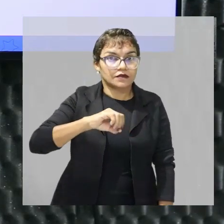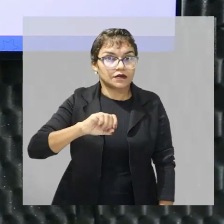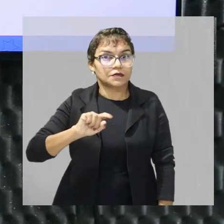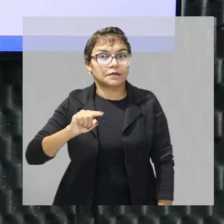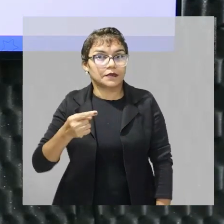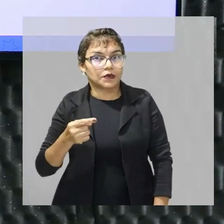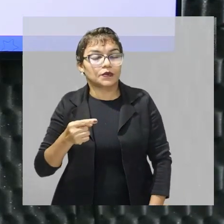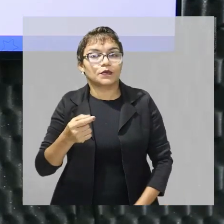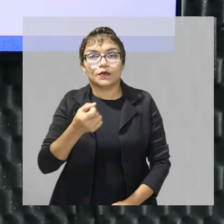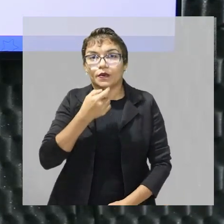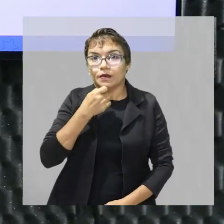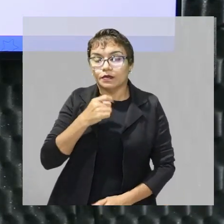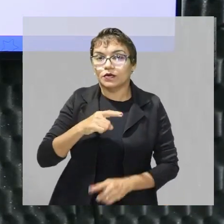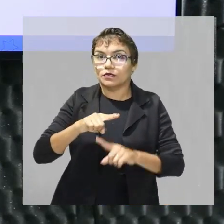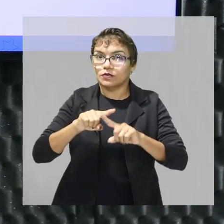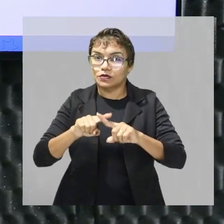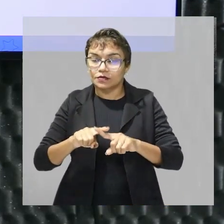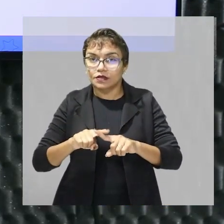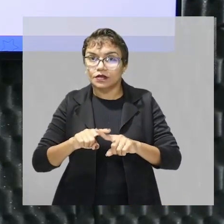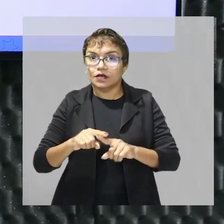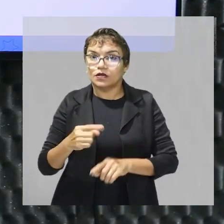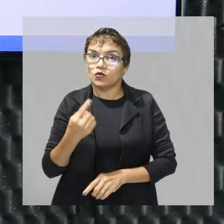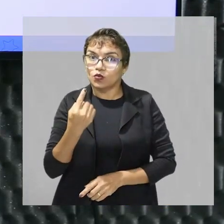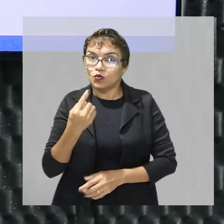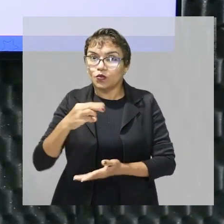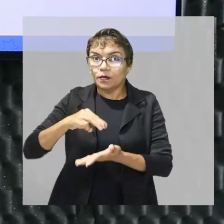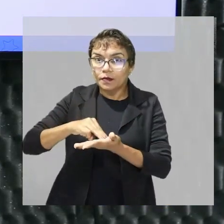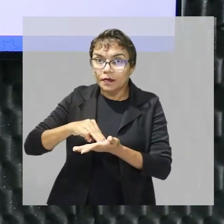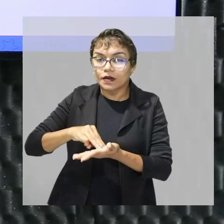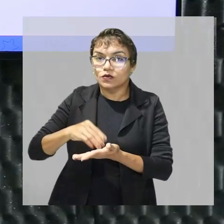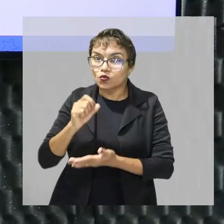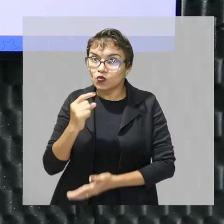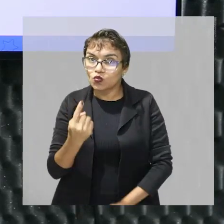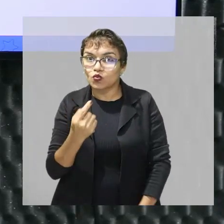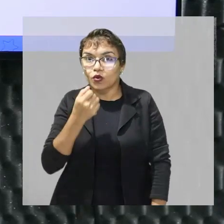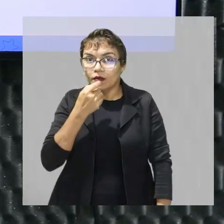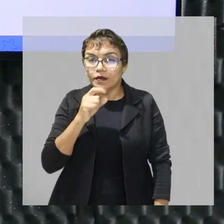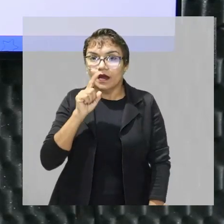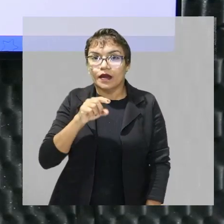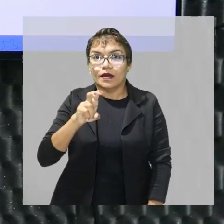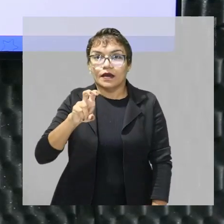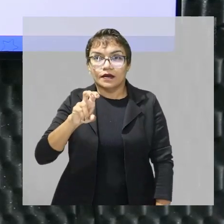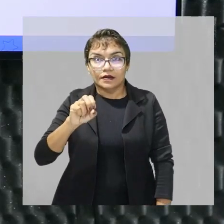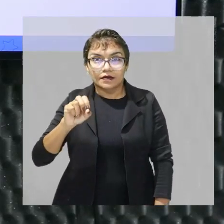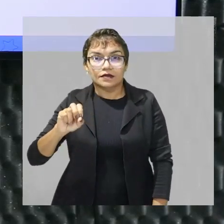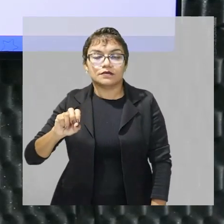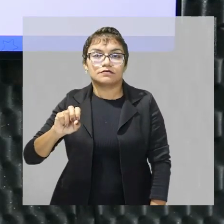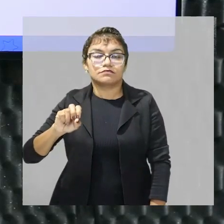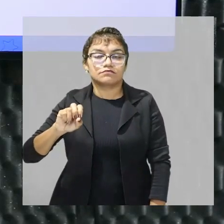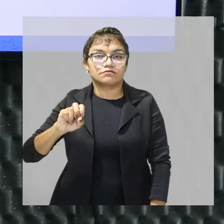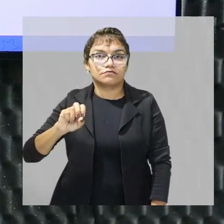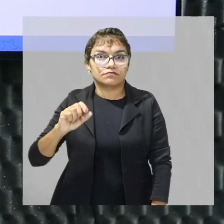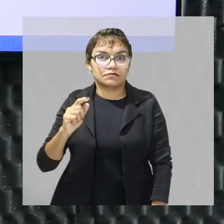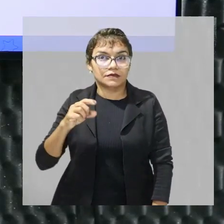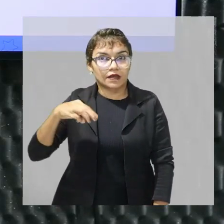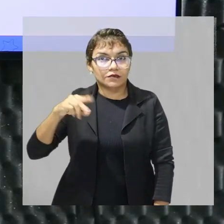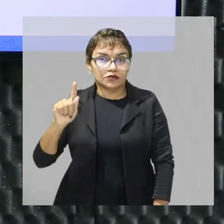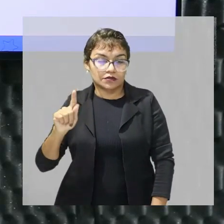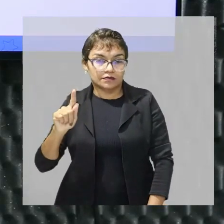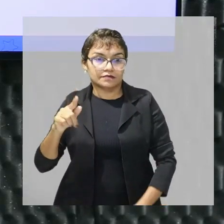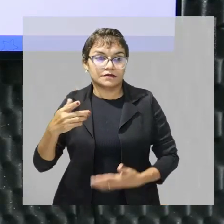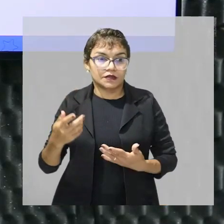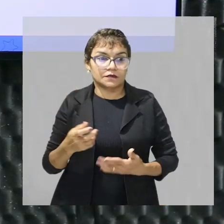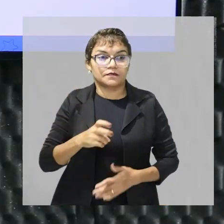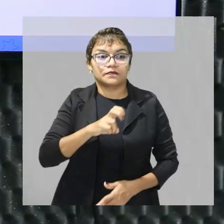comprimidos multiplicados pela massa de um comprimido, que vale 500 miligramas. Então, 500 vezes